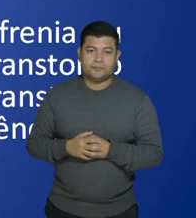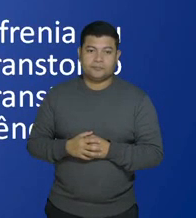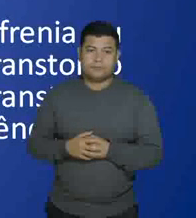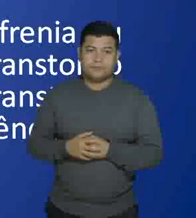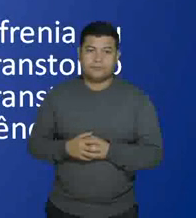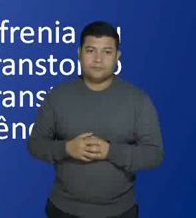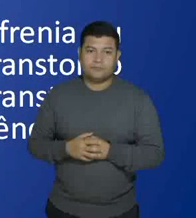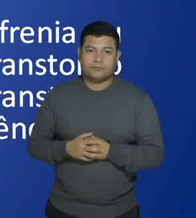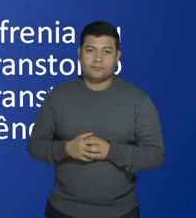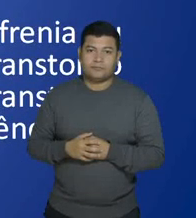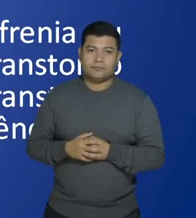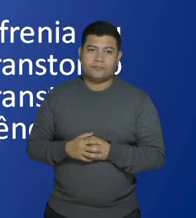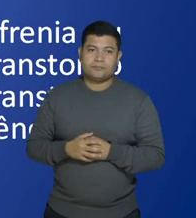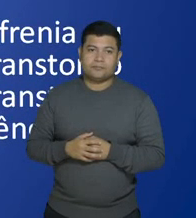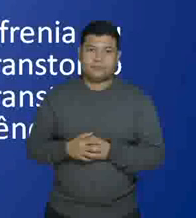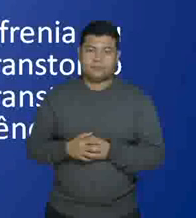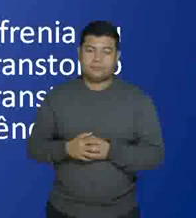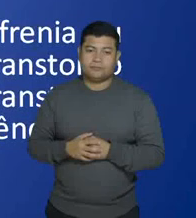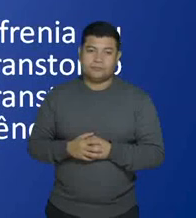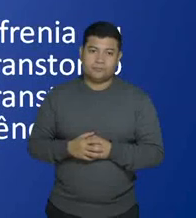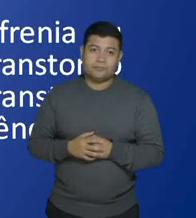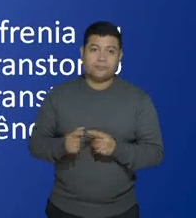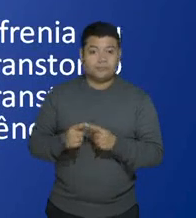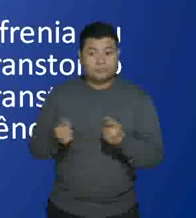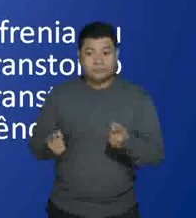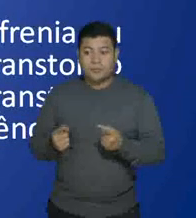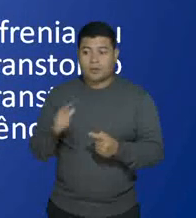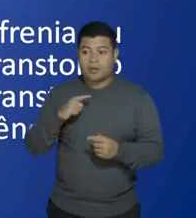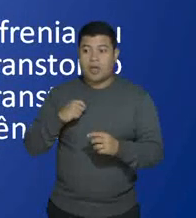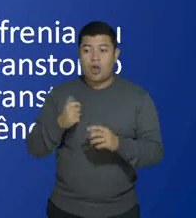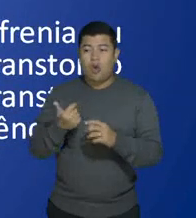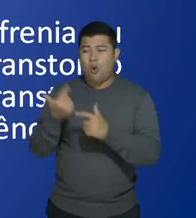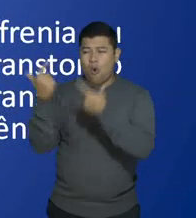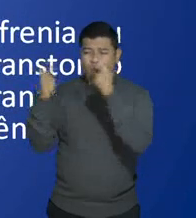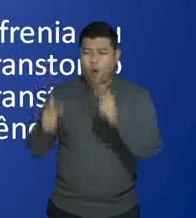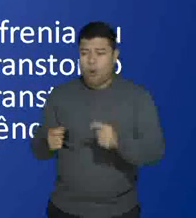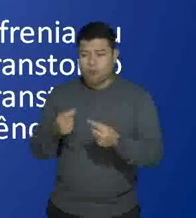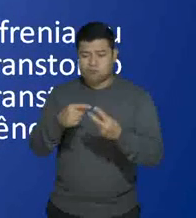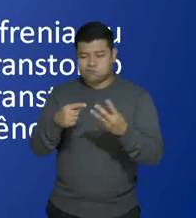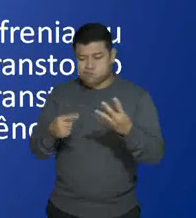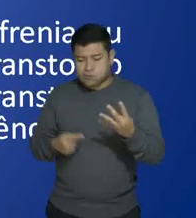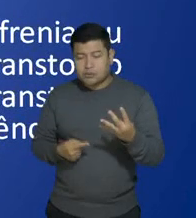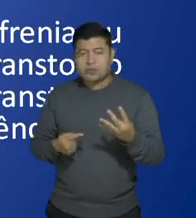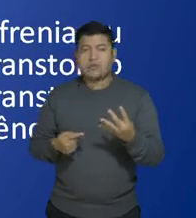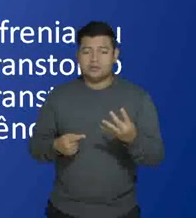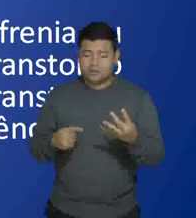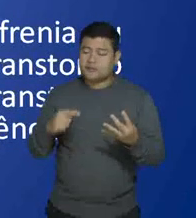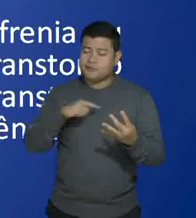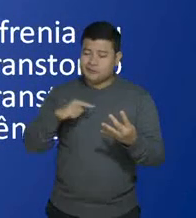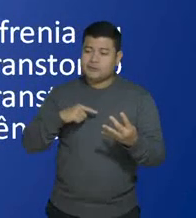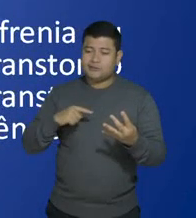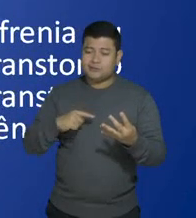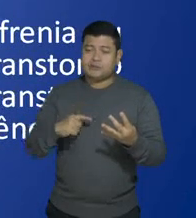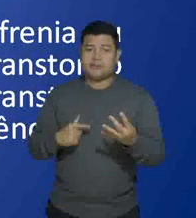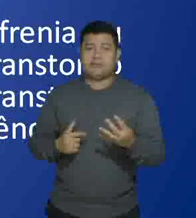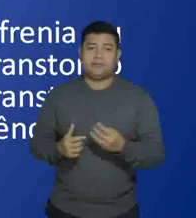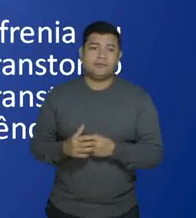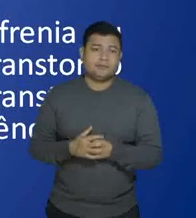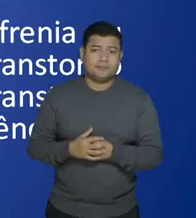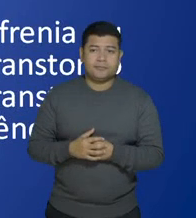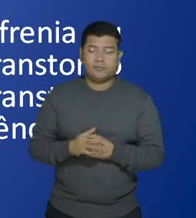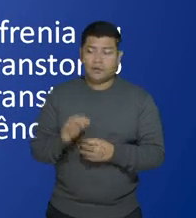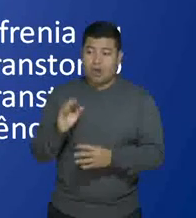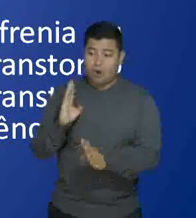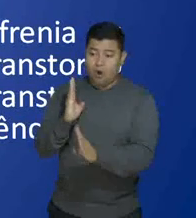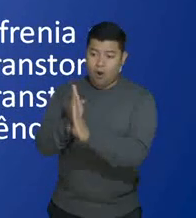Então, para fazer, você tem outros critérios, além dessas características, tem outros critérios para o diagnóstico, né?